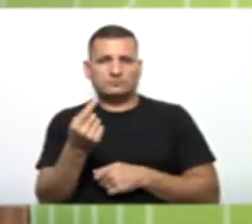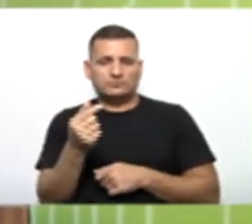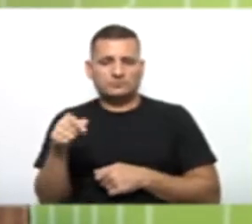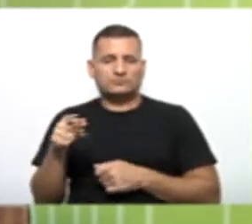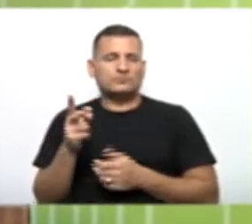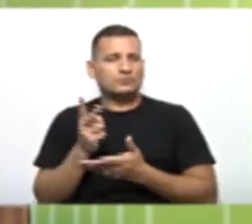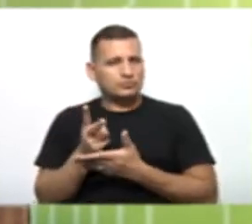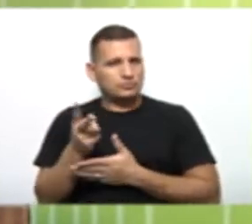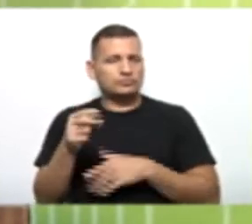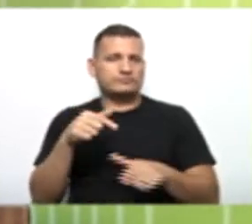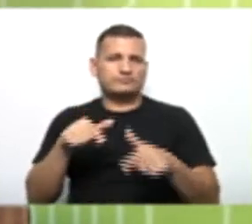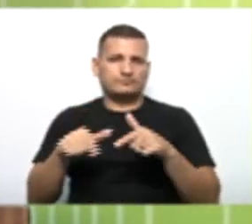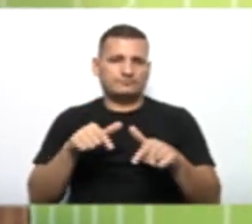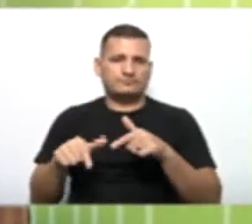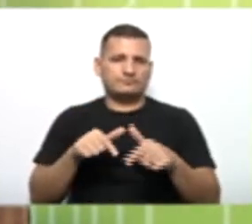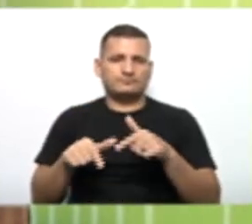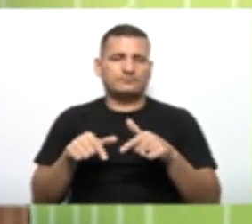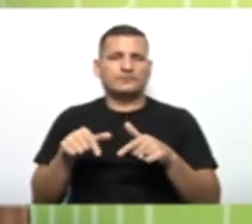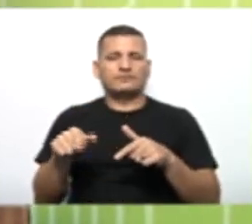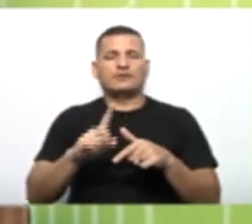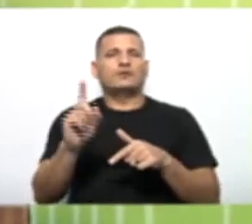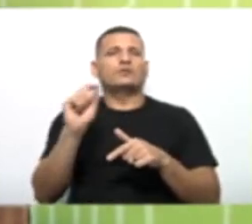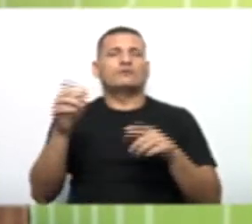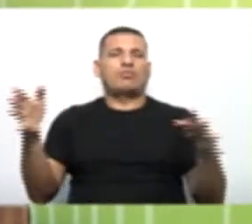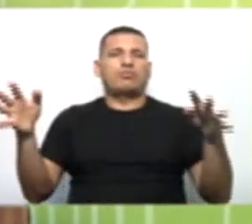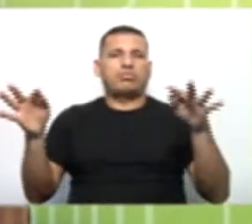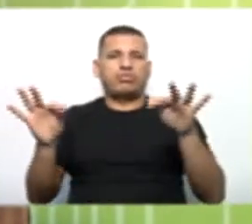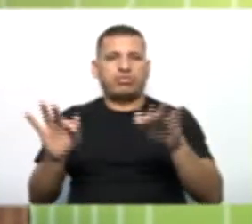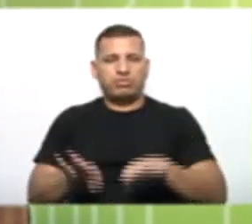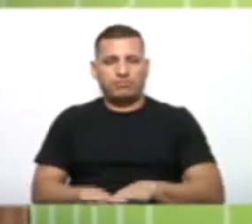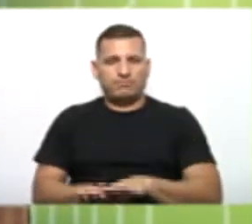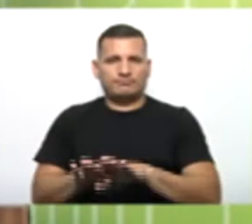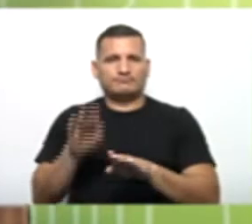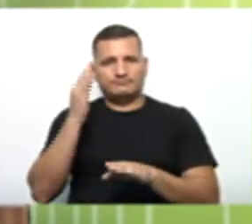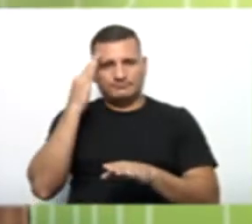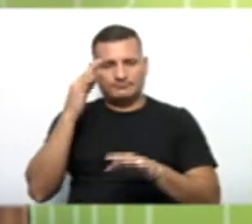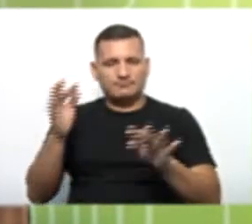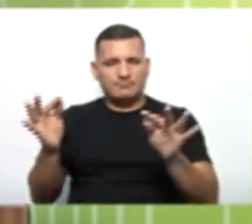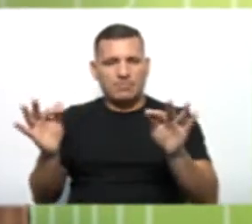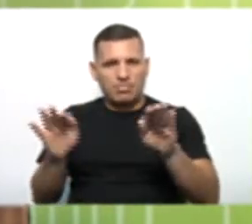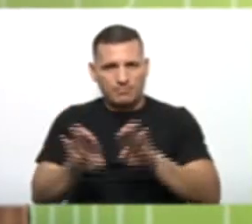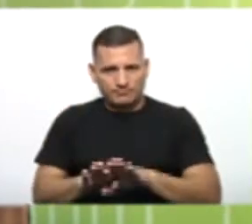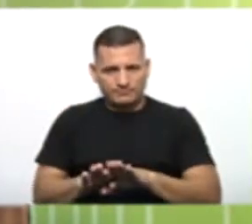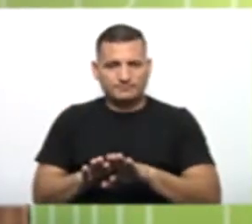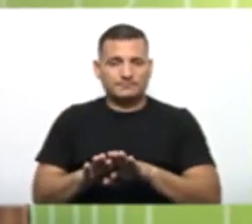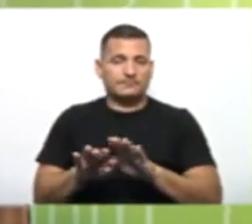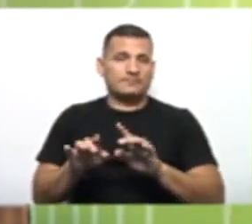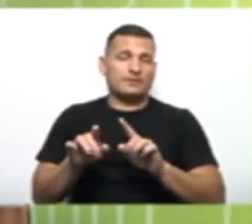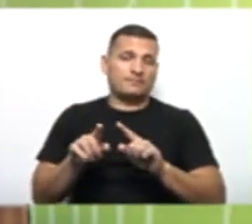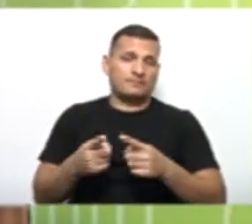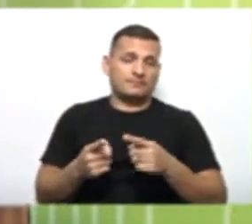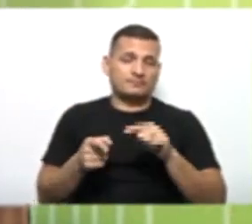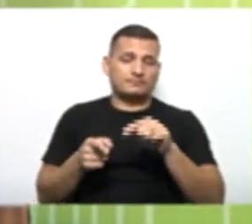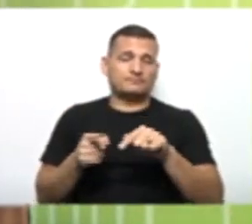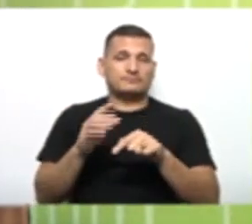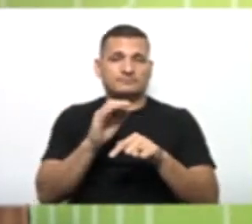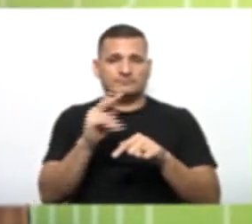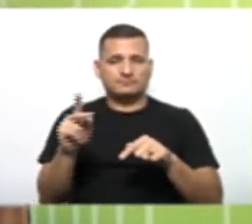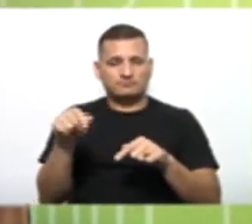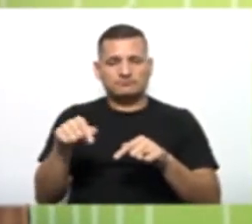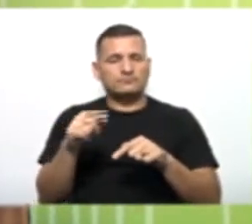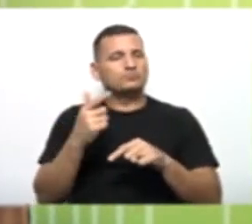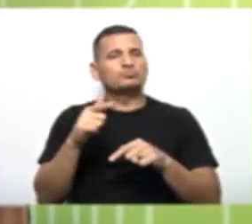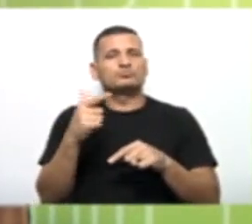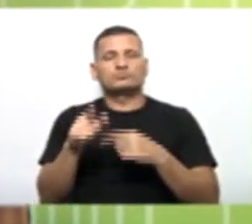possam se manter não é para que elas não decrescem falência né o fechamento das suas portas mas ela não